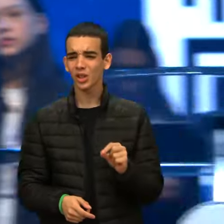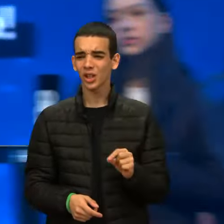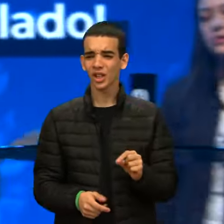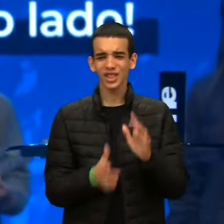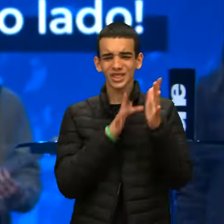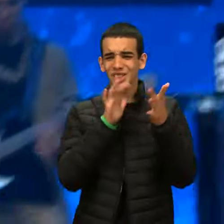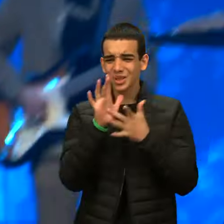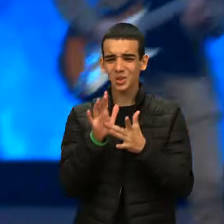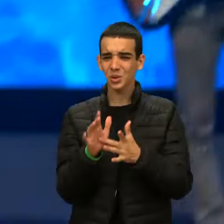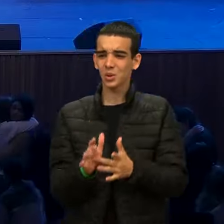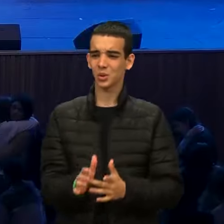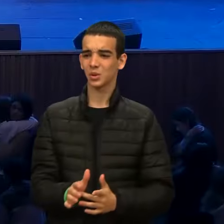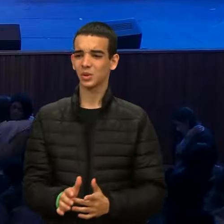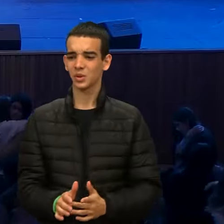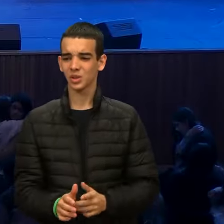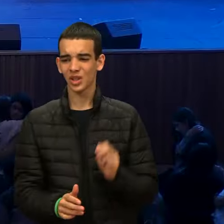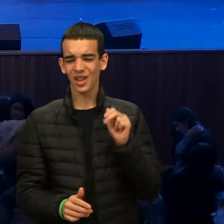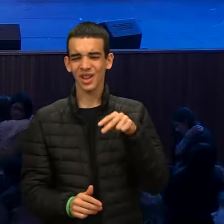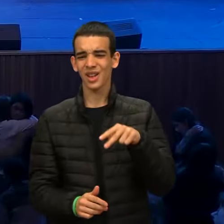descer.